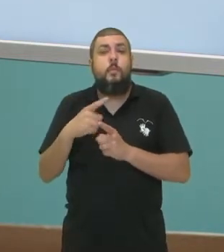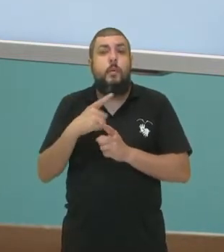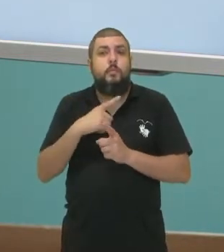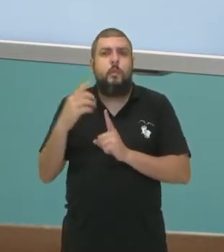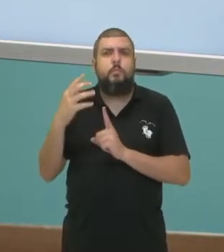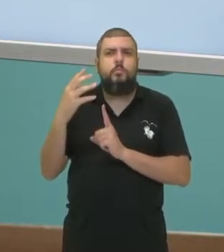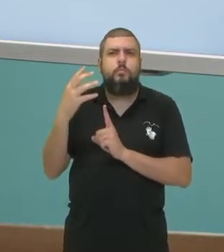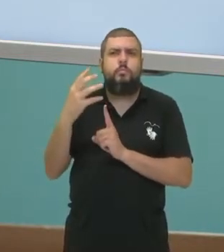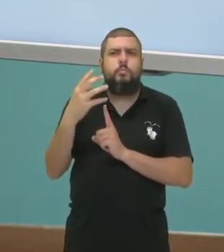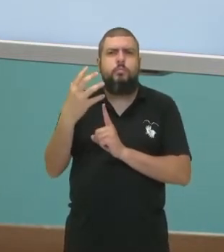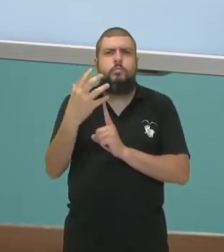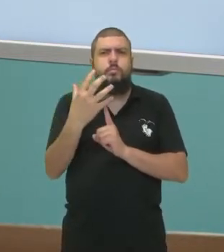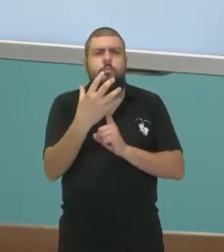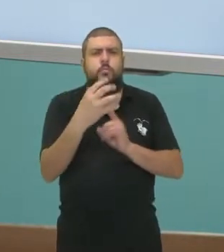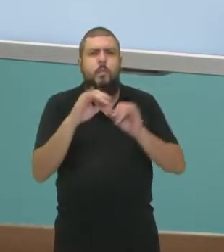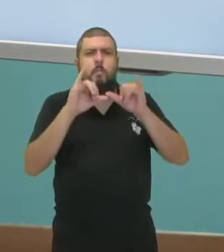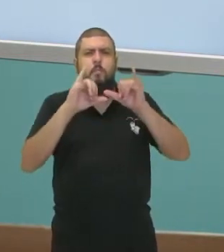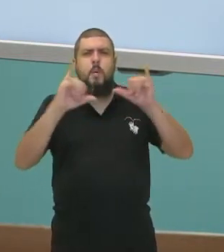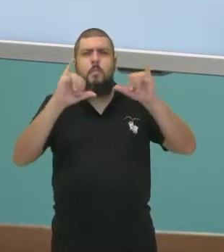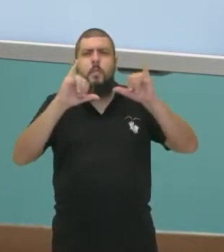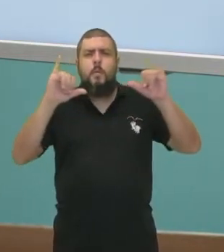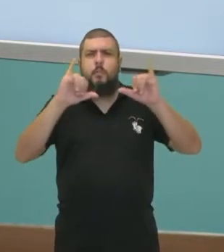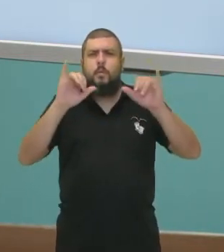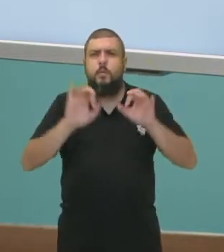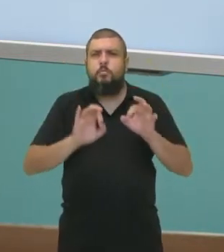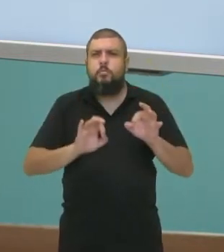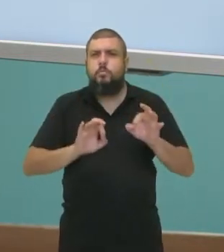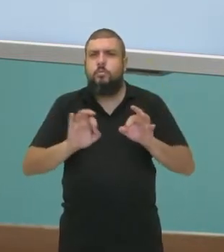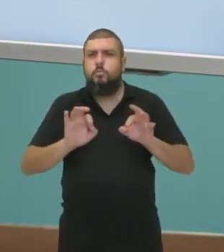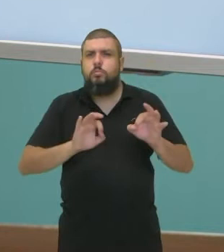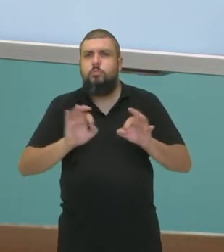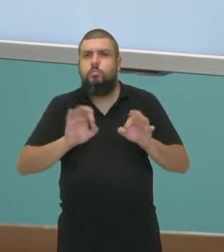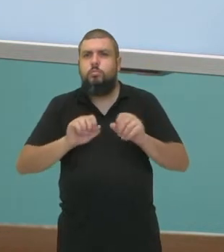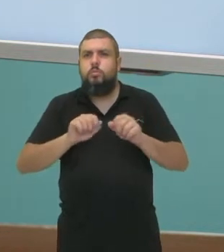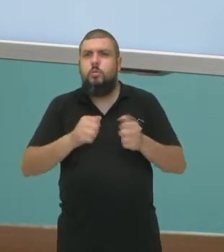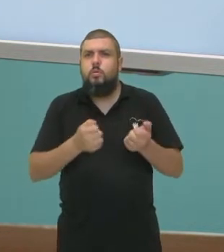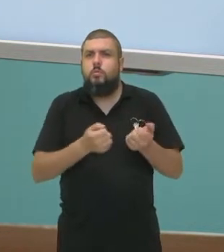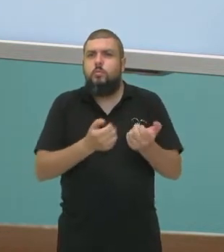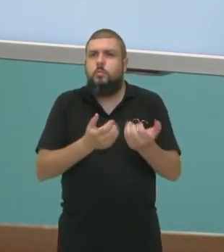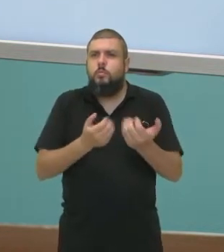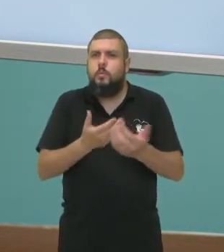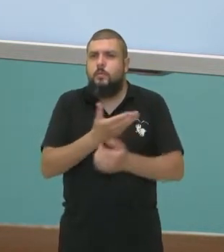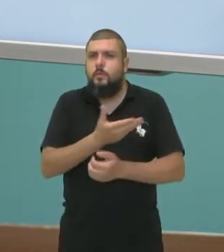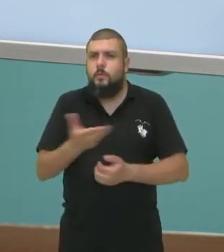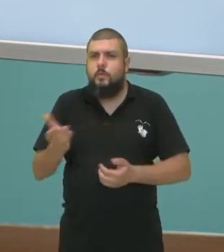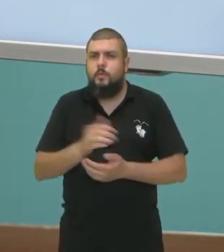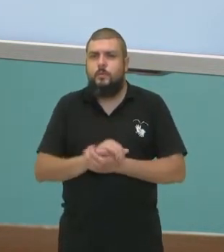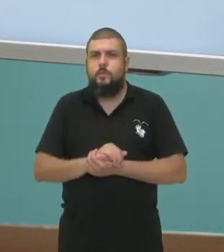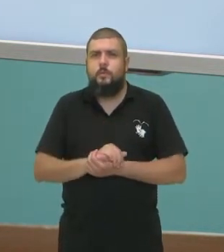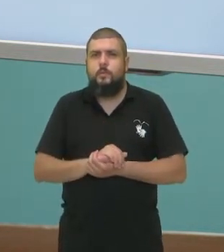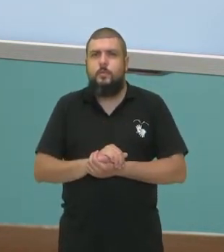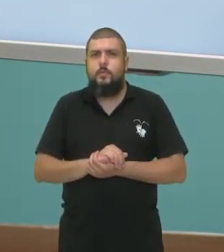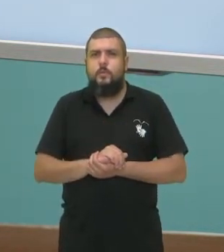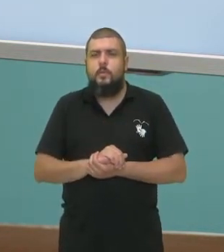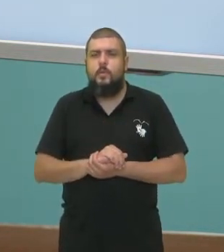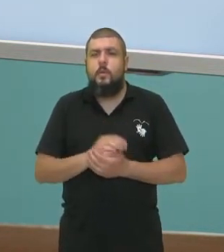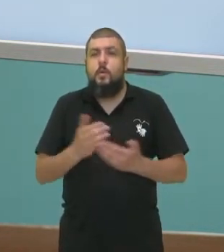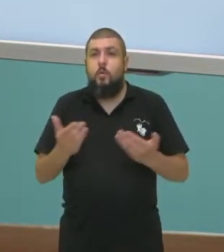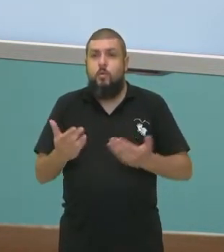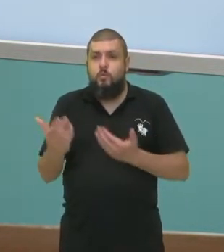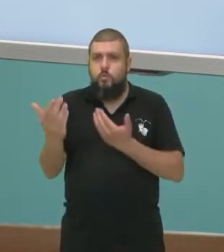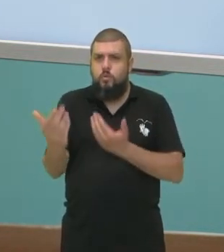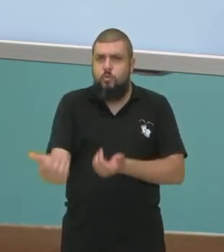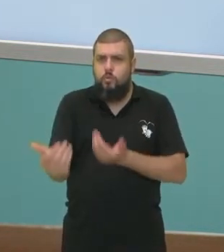da imensa publicidade dirigida especialmente para eles. Como sabemos, os jovens na atualidade